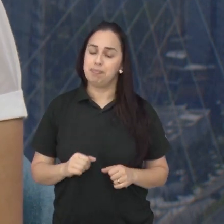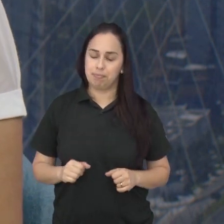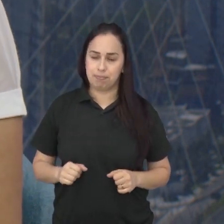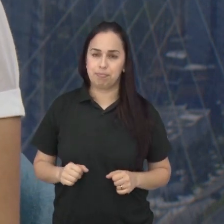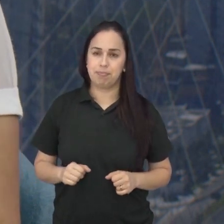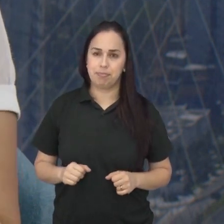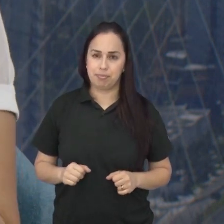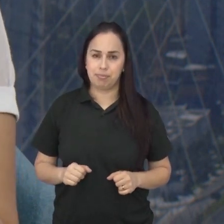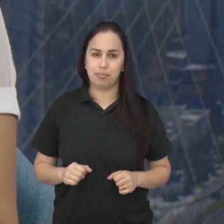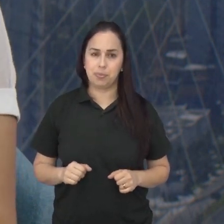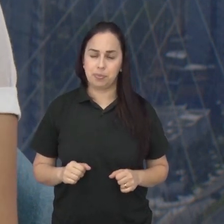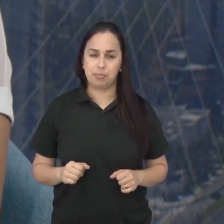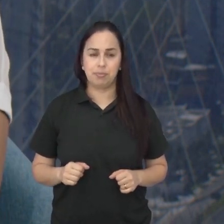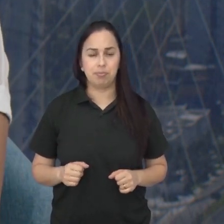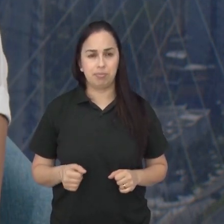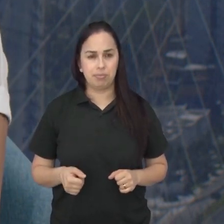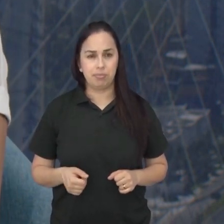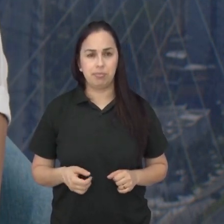categorias bem